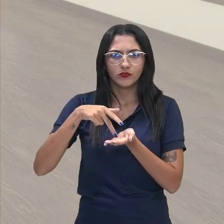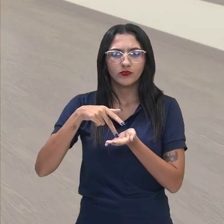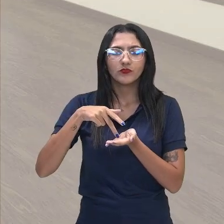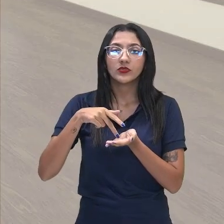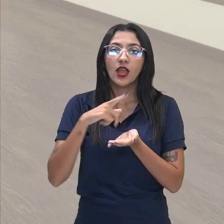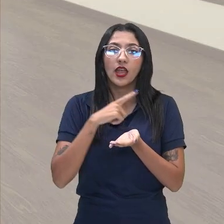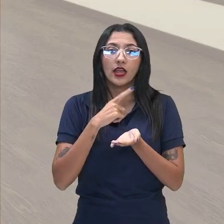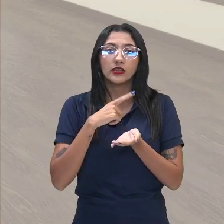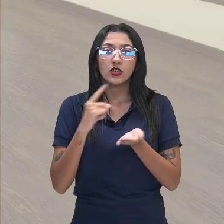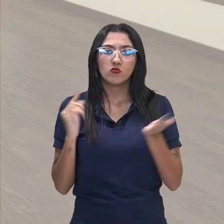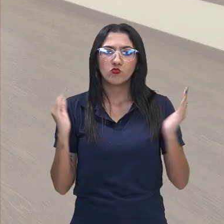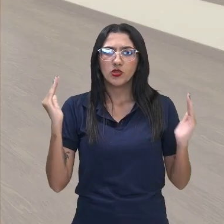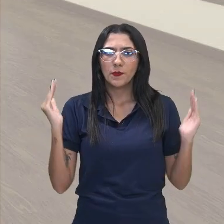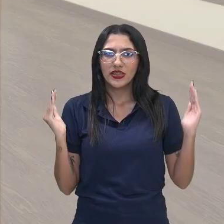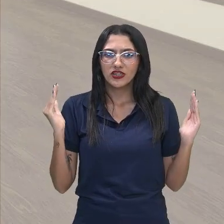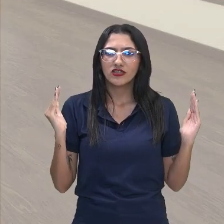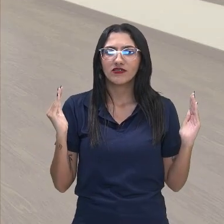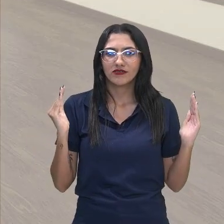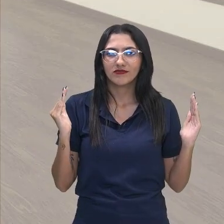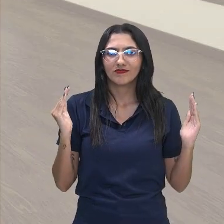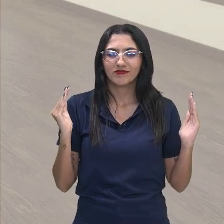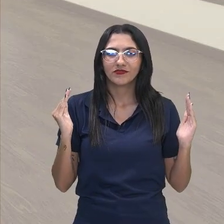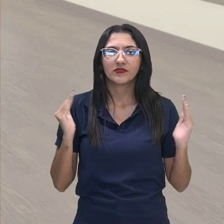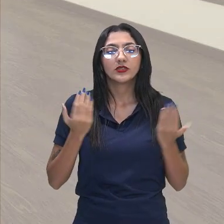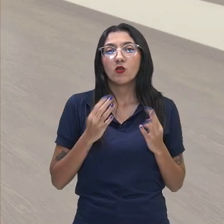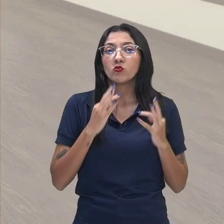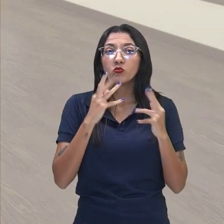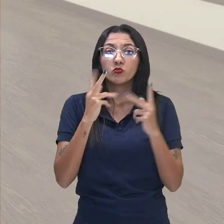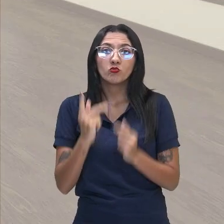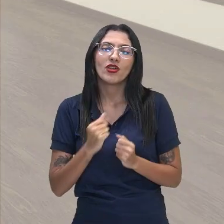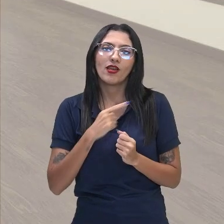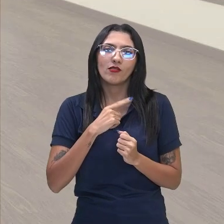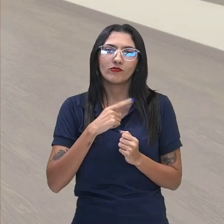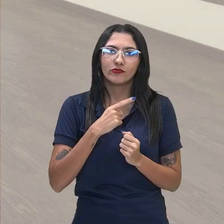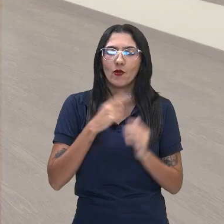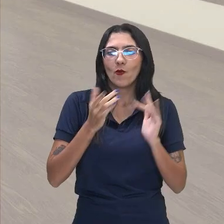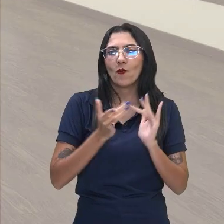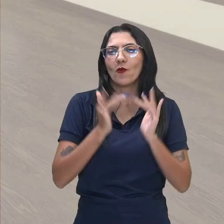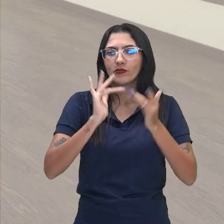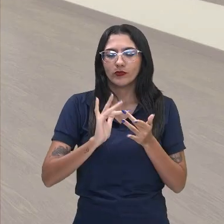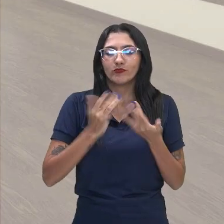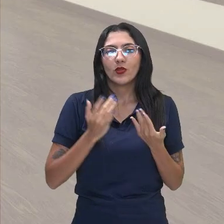uma limitação. E tudo isso é harmônico. Então, essa